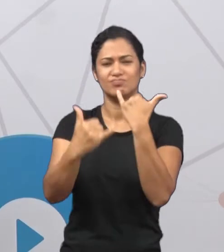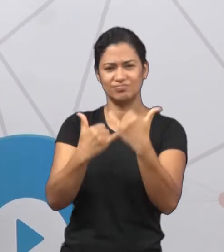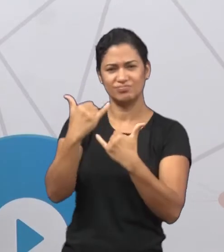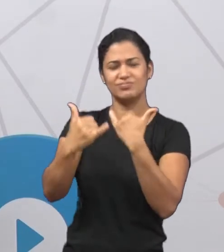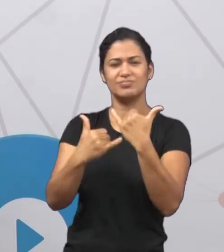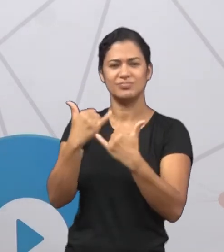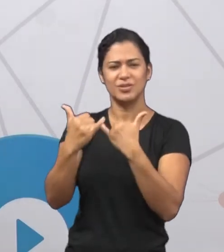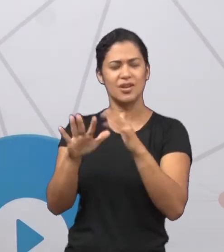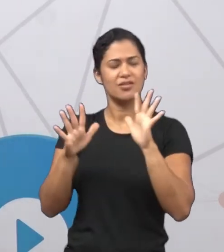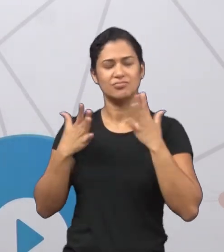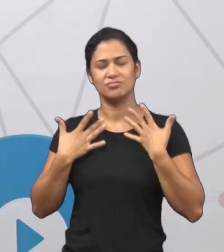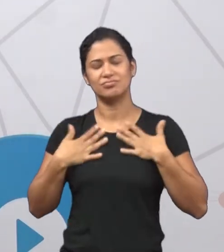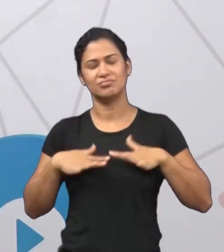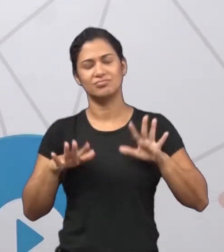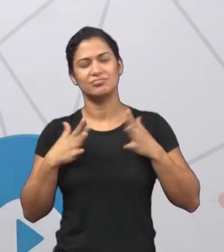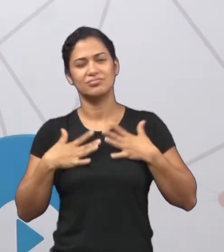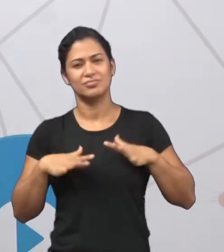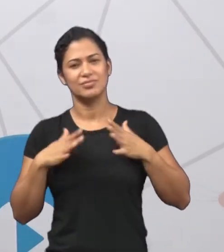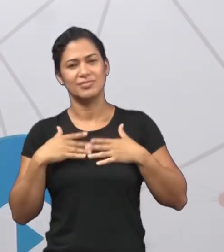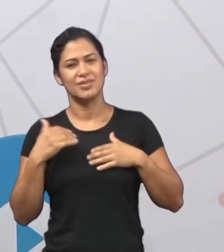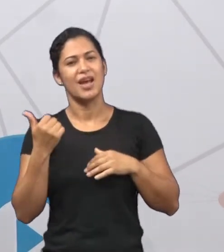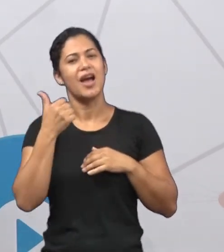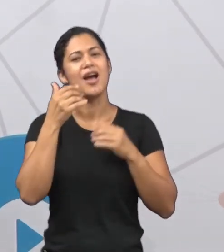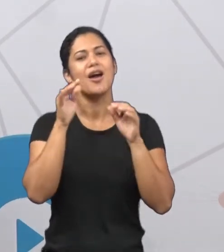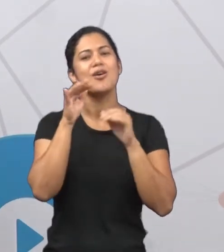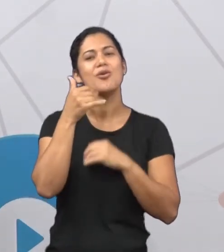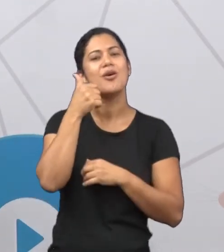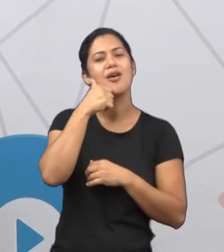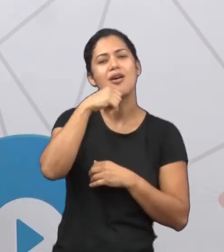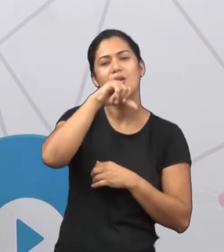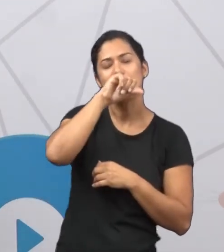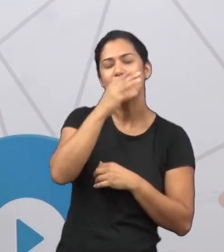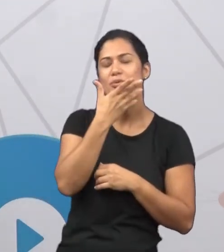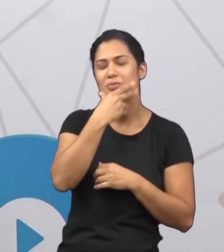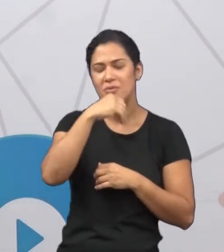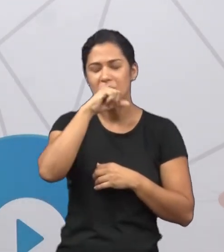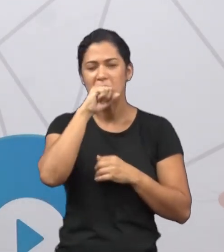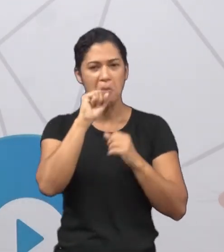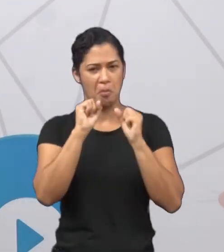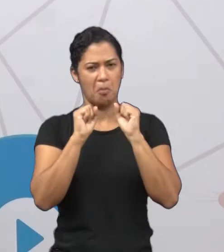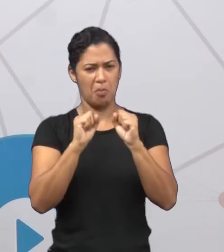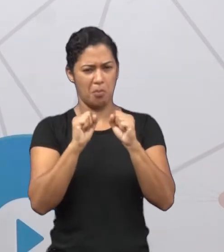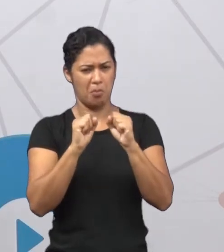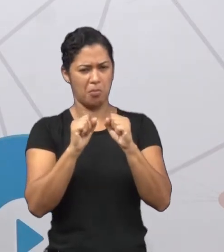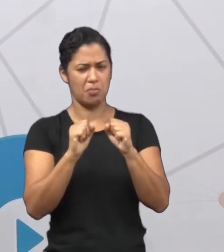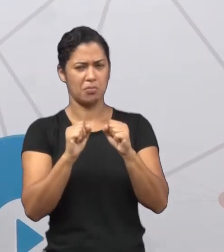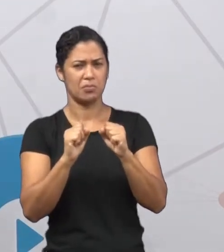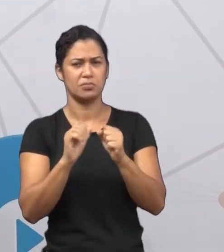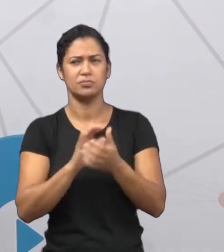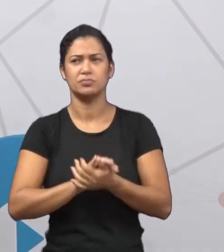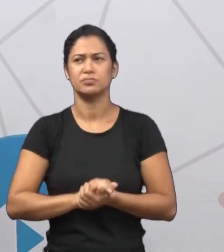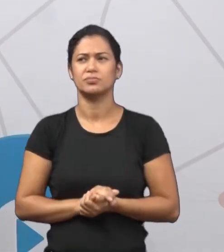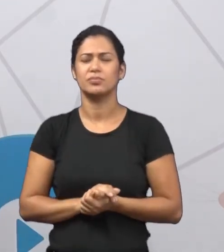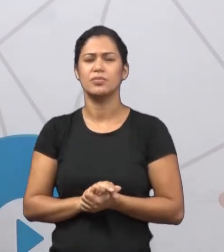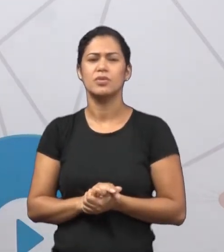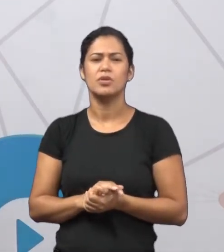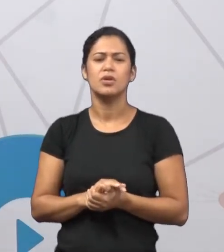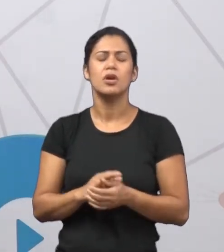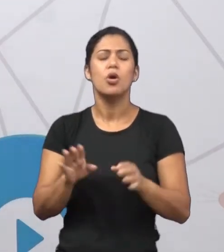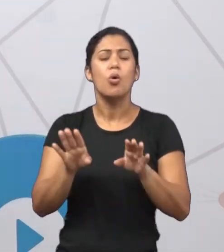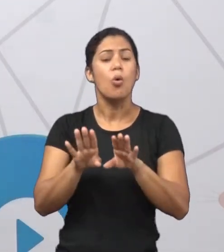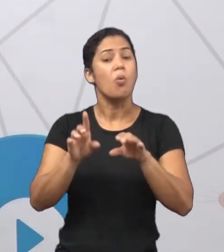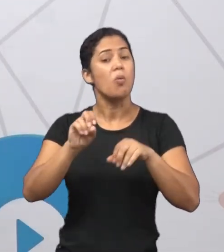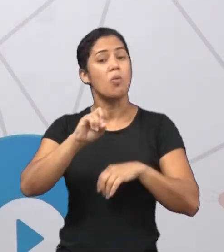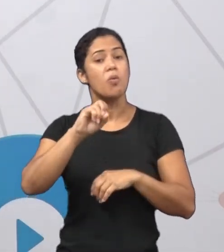algumas situações, se o papai ou a mamãe permitir, ok? Geralmente é uma rua mais tranquila. Ou é uma rua como essa